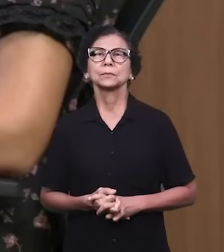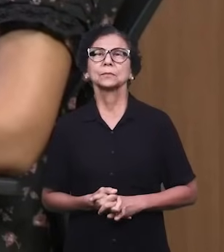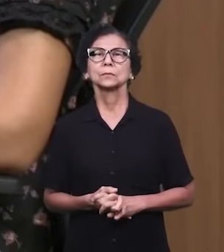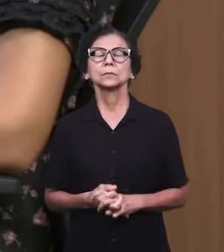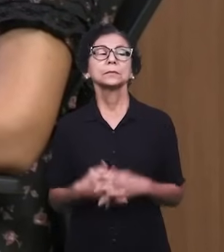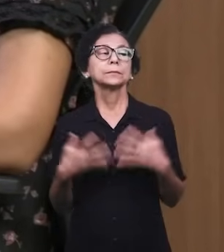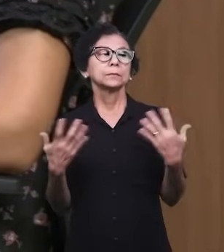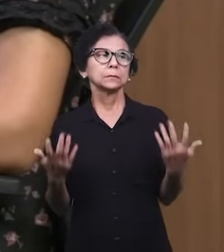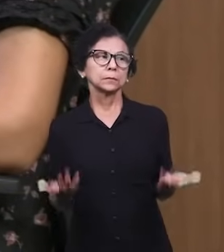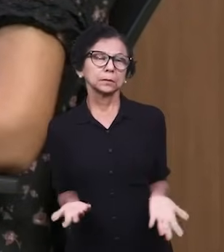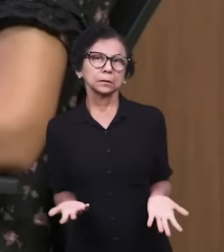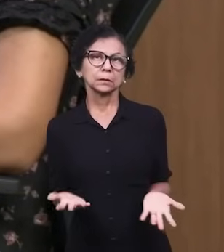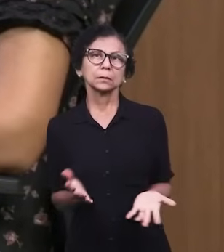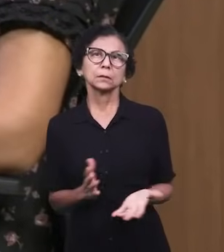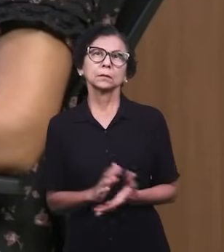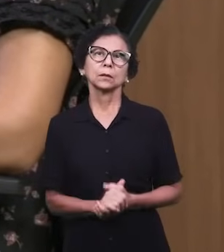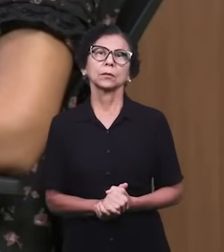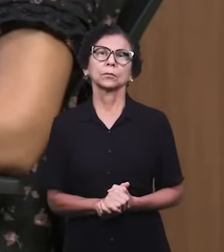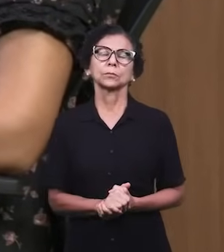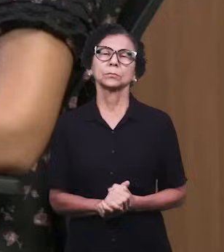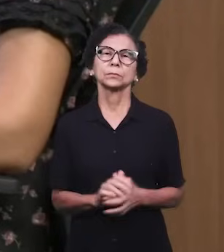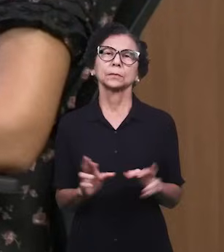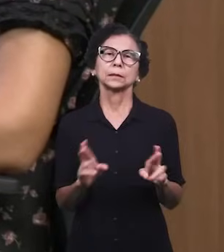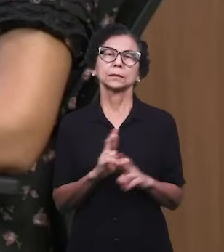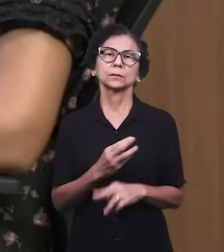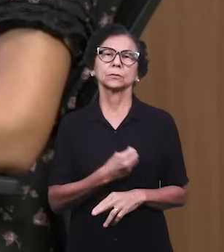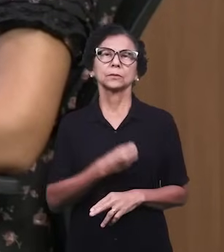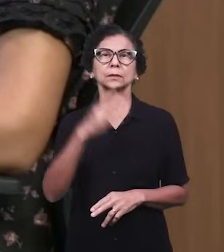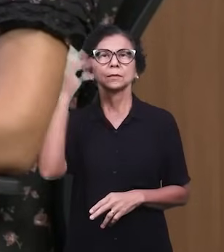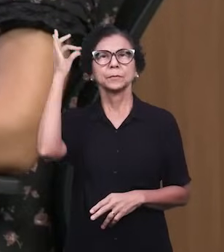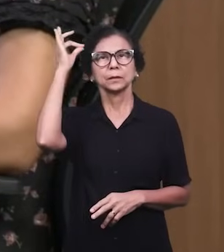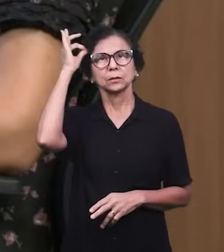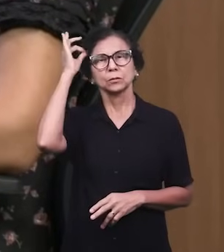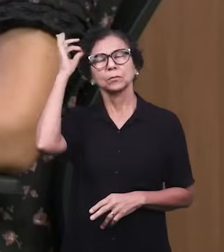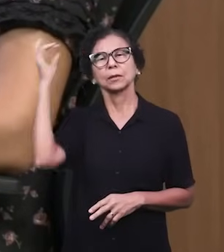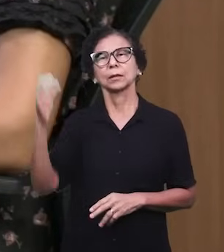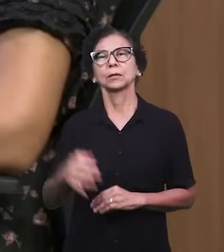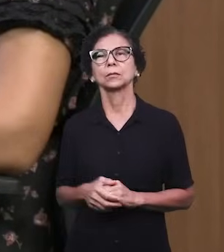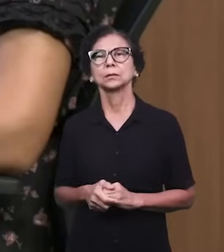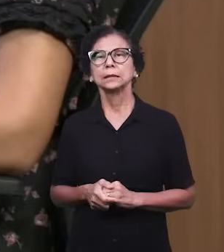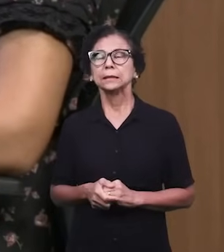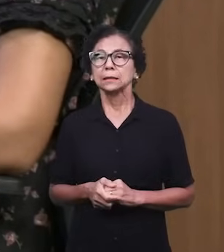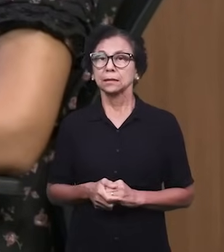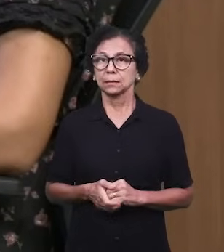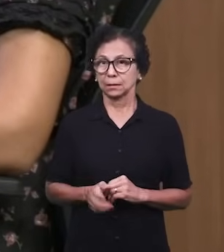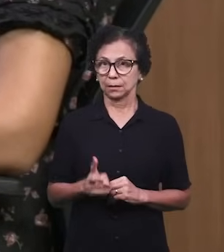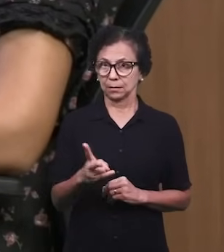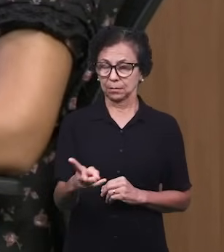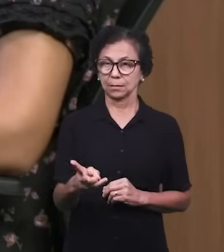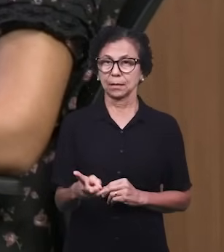Então, o servo do Senhor, já que a gente está falando de vida espiritual, se ele se dispuser sempre a estar